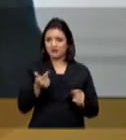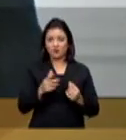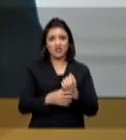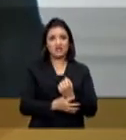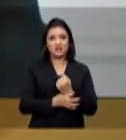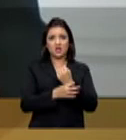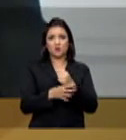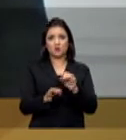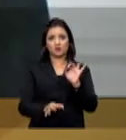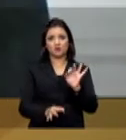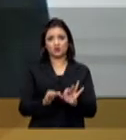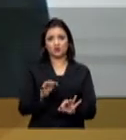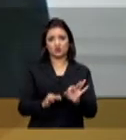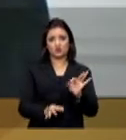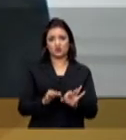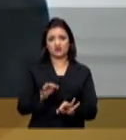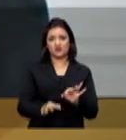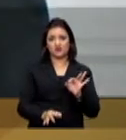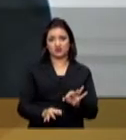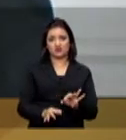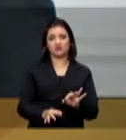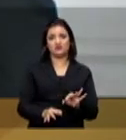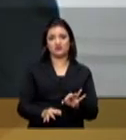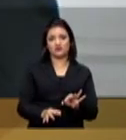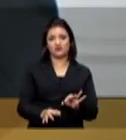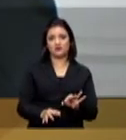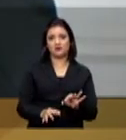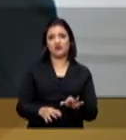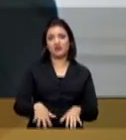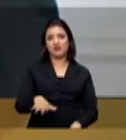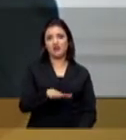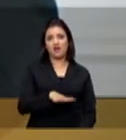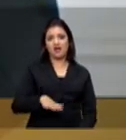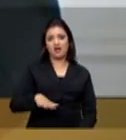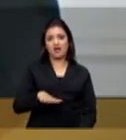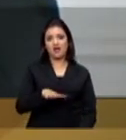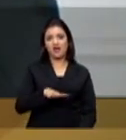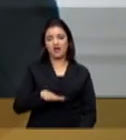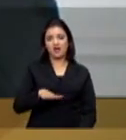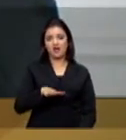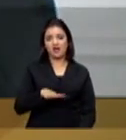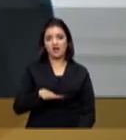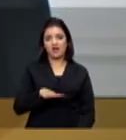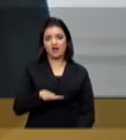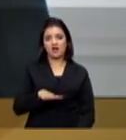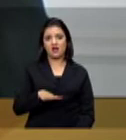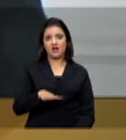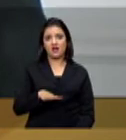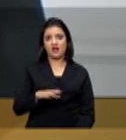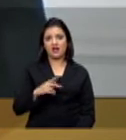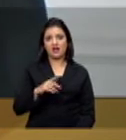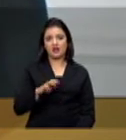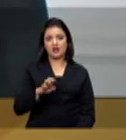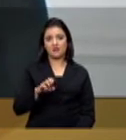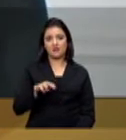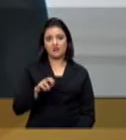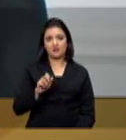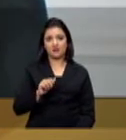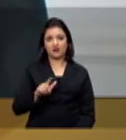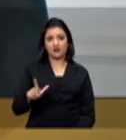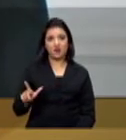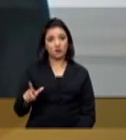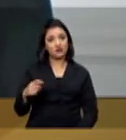jurídica naquele ramo do direito que por natureza, o que deve ser mais